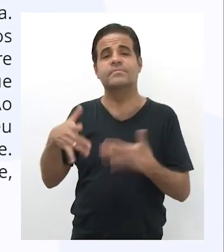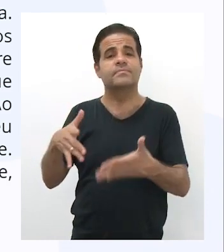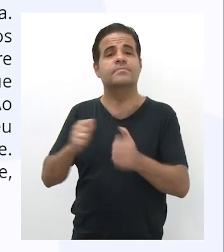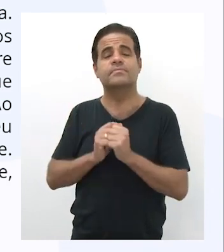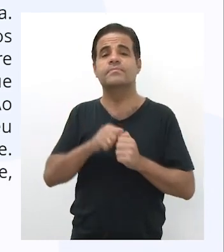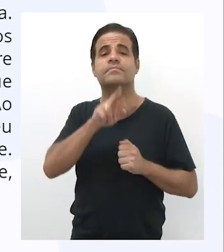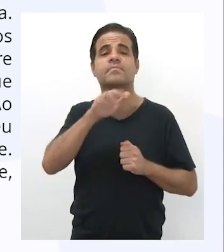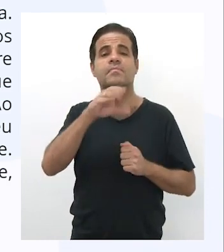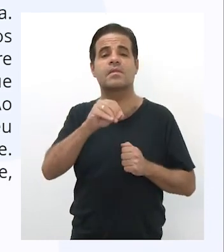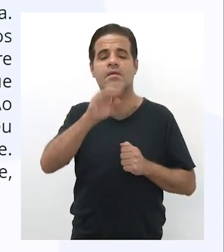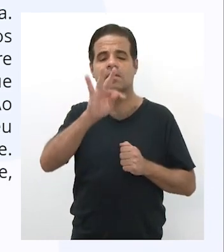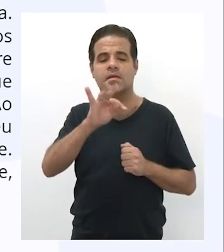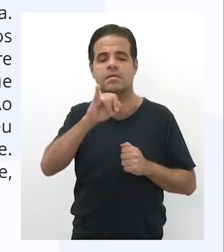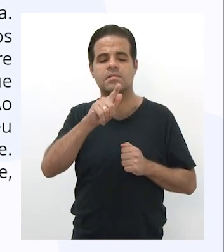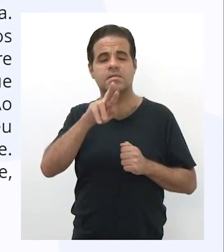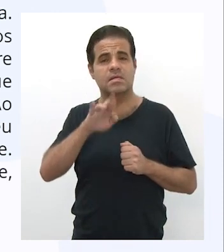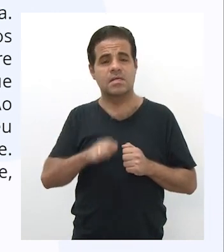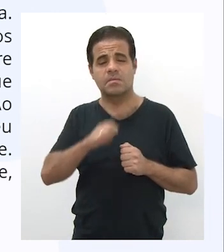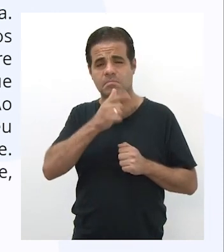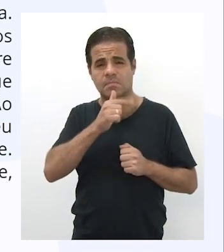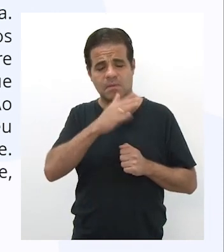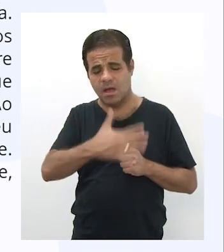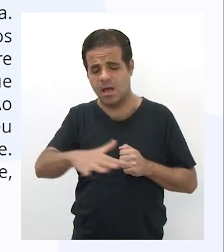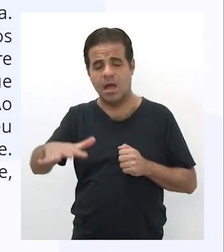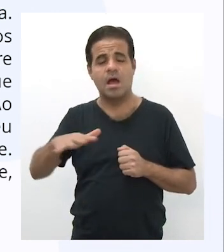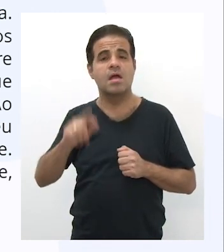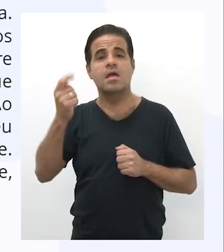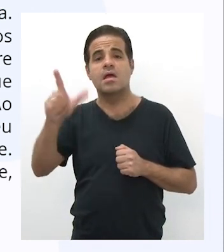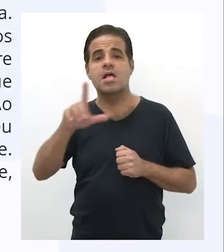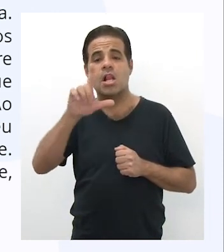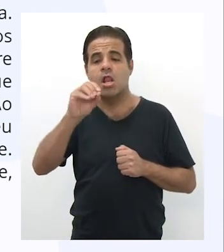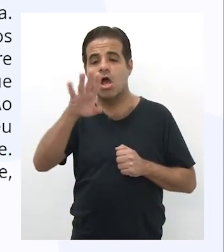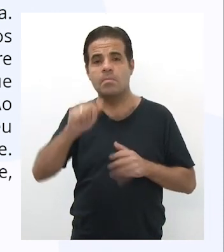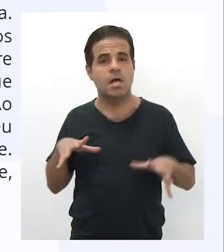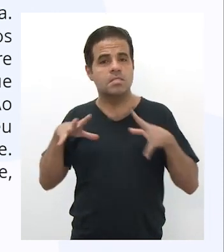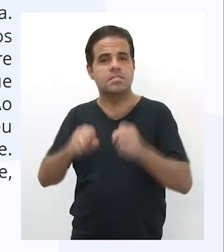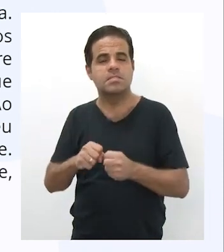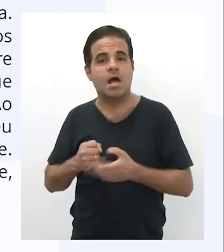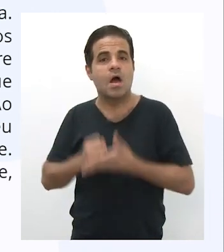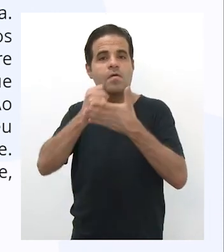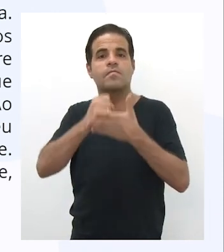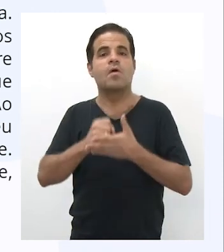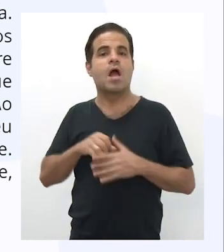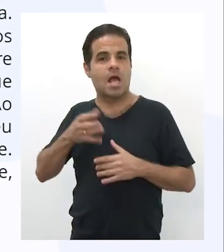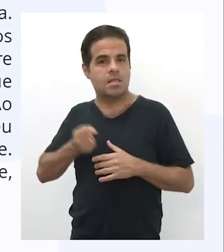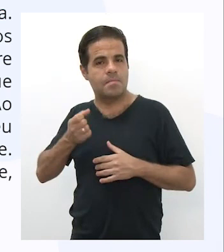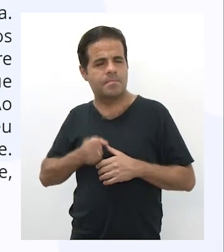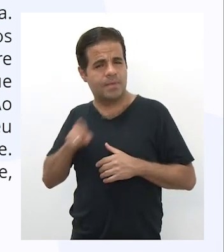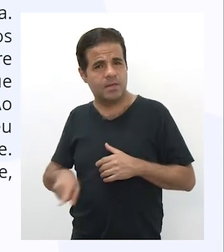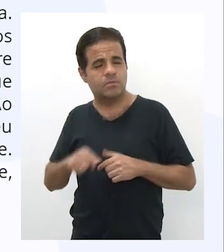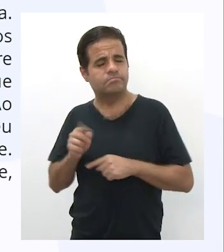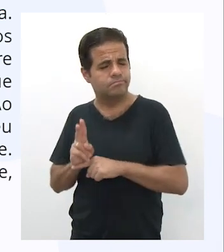junto ao rio Tibre e salvas por uma loba, que as amamentou e as protegeu, até que